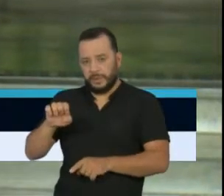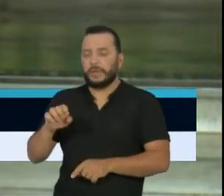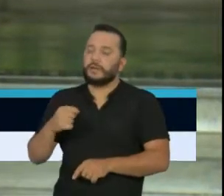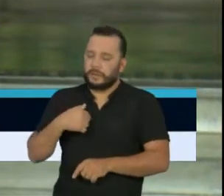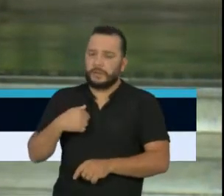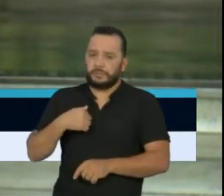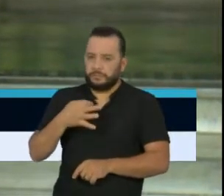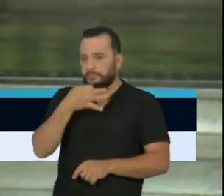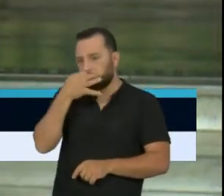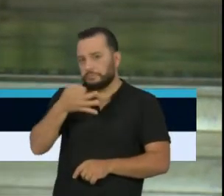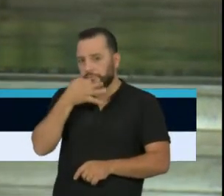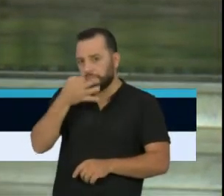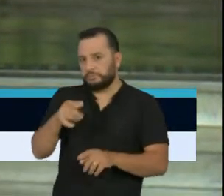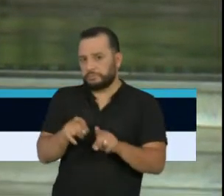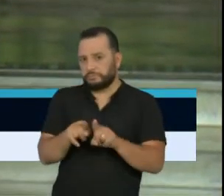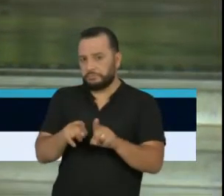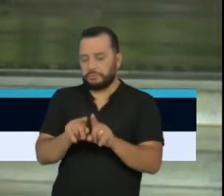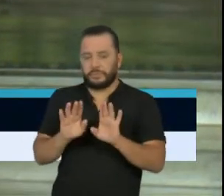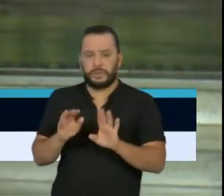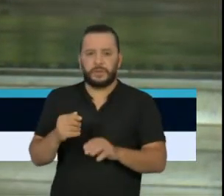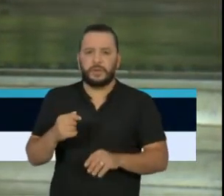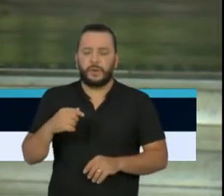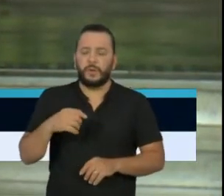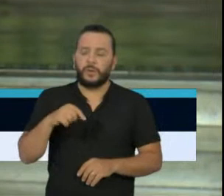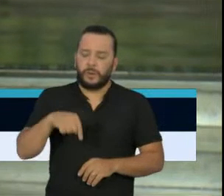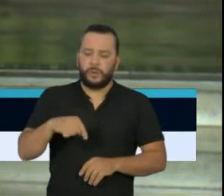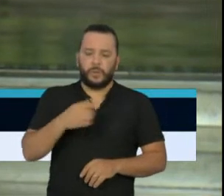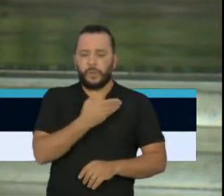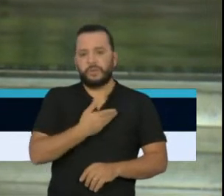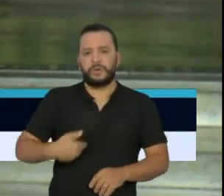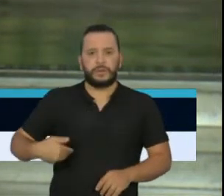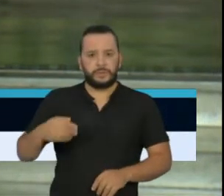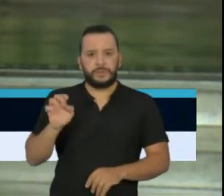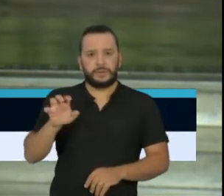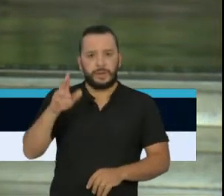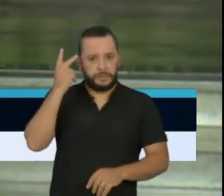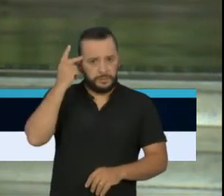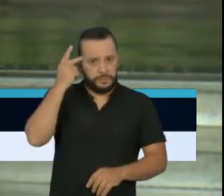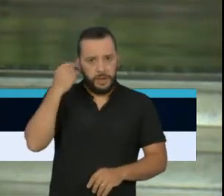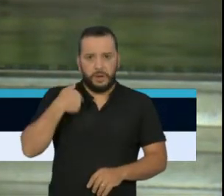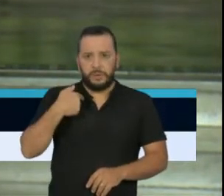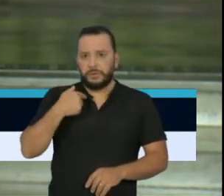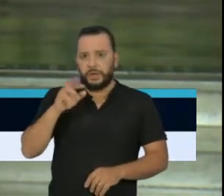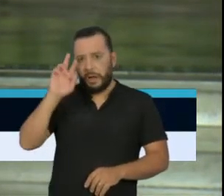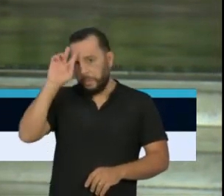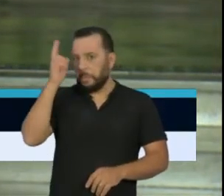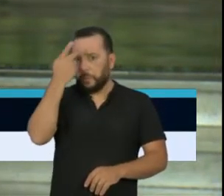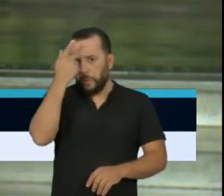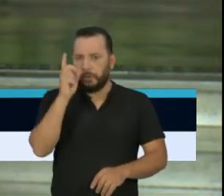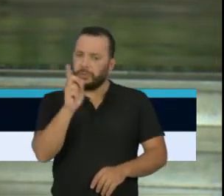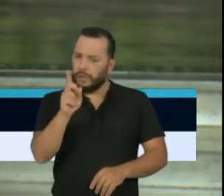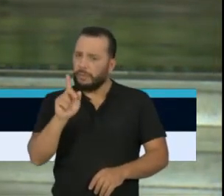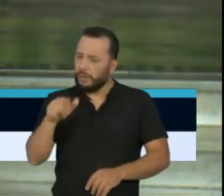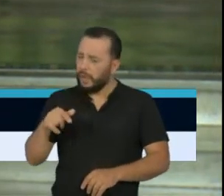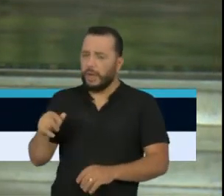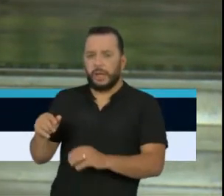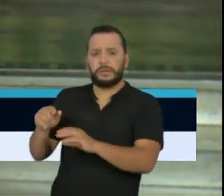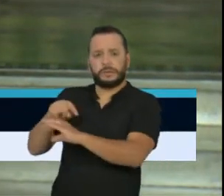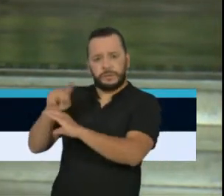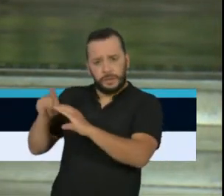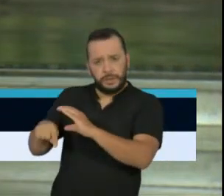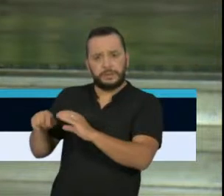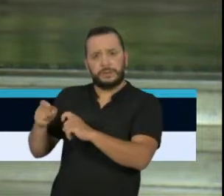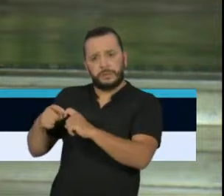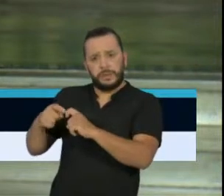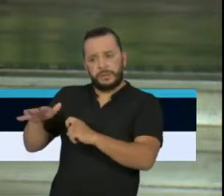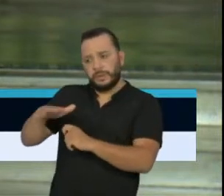mudança no comportamento do governo do Estado, houve sim a sequência da orientação da saúde e da ciência. Nenhum ato